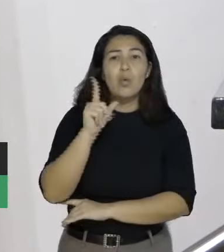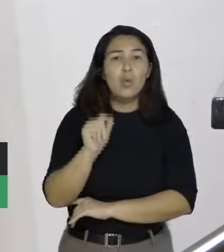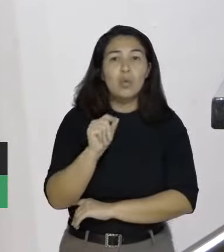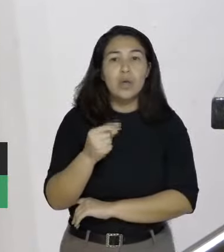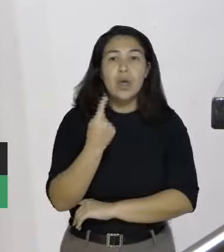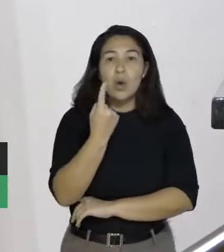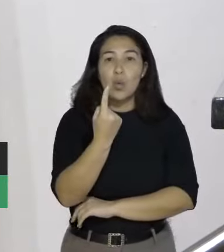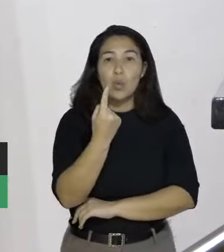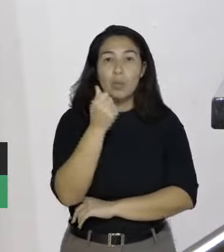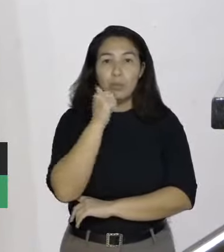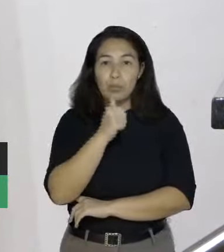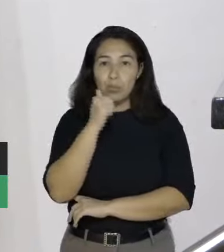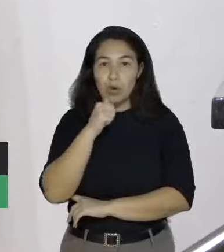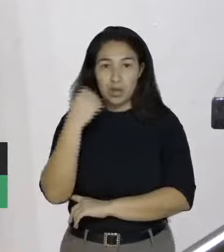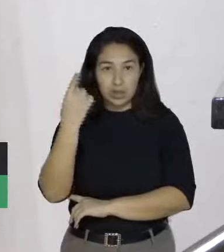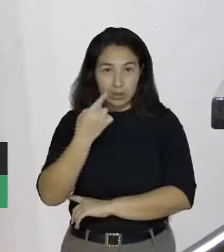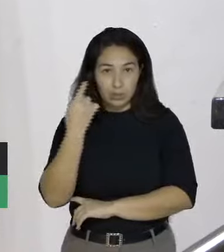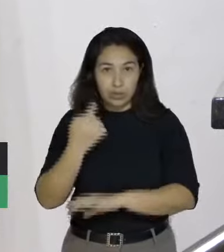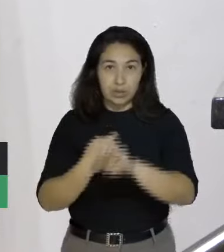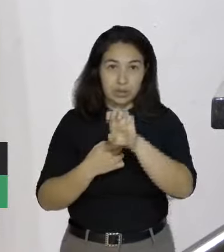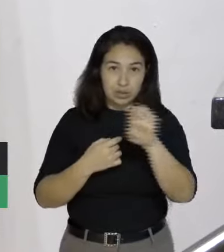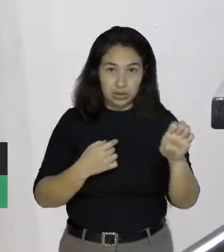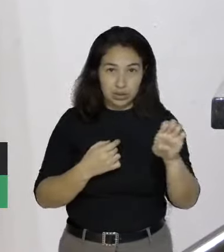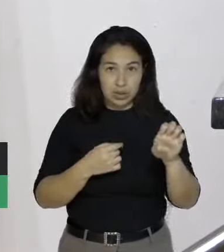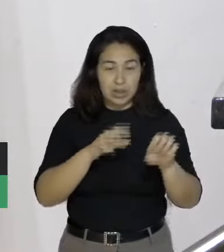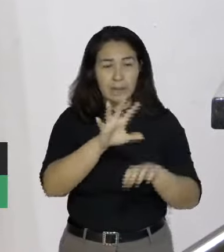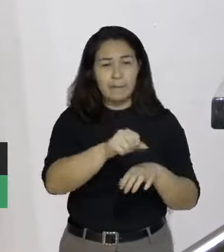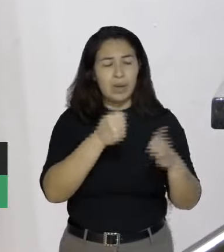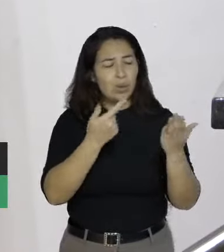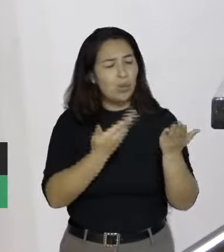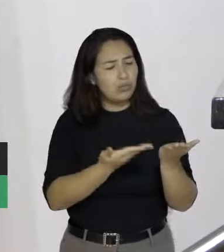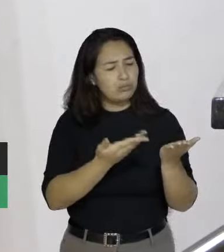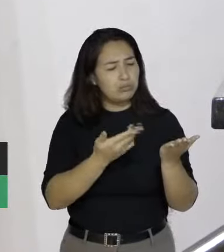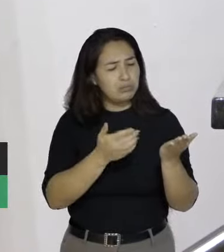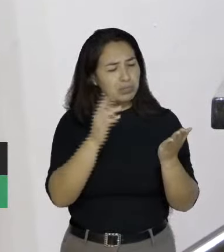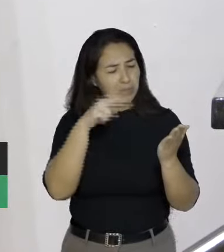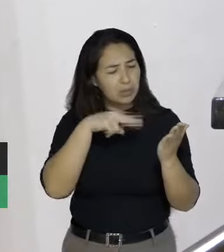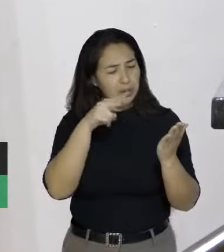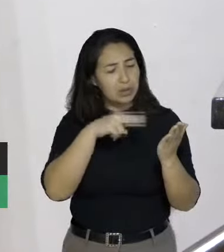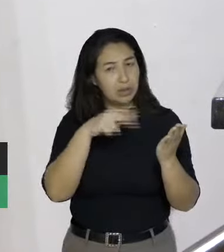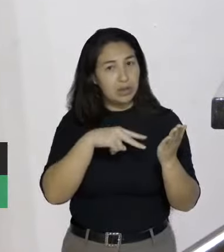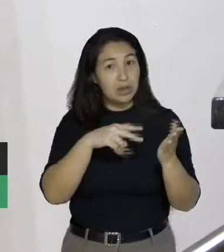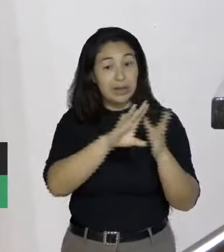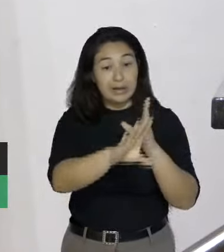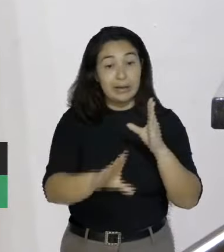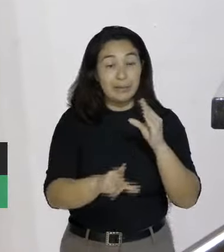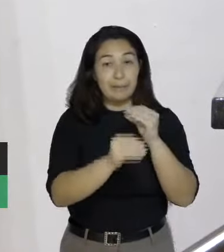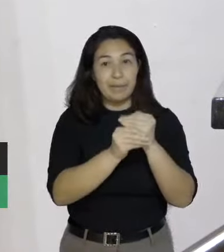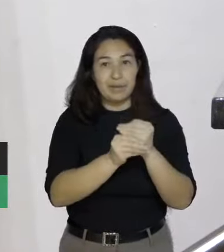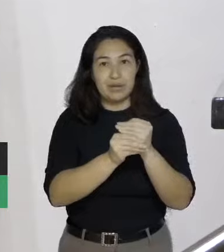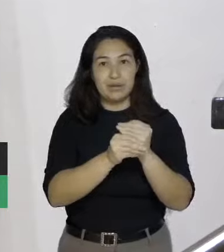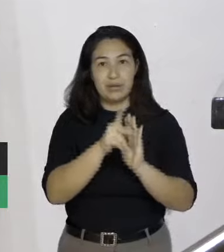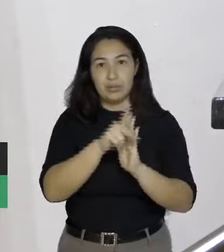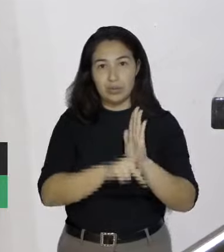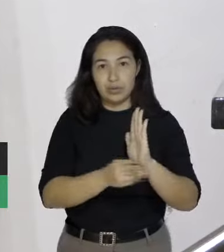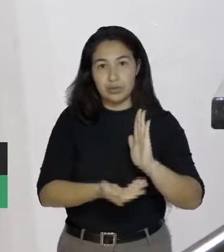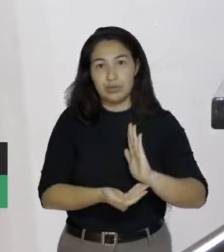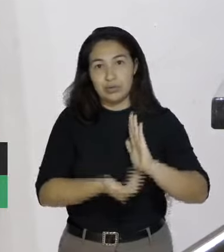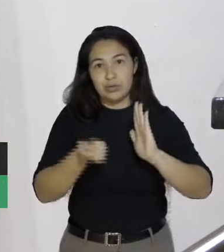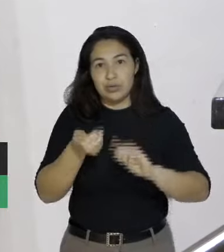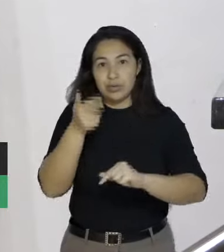deputada de esquerda colocou as mãos no projeto e fez uma Emenda uma Emenda ao projeto retirando